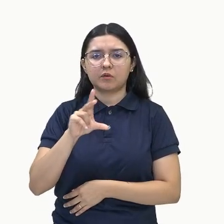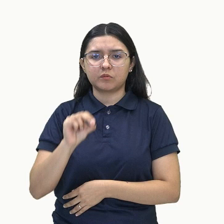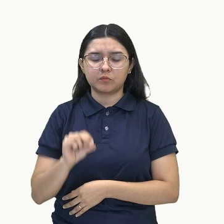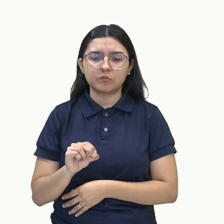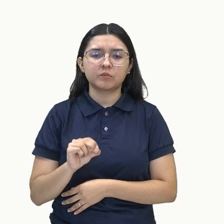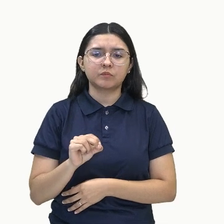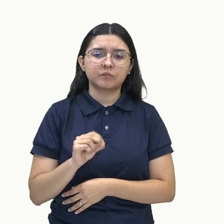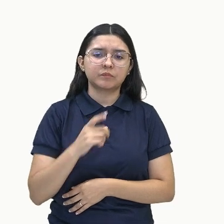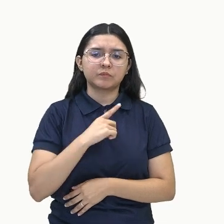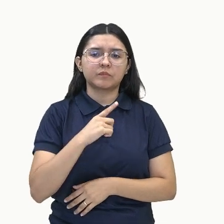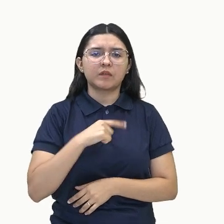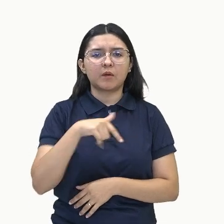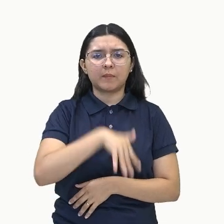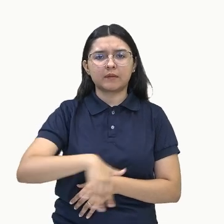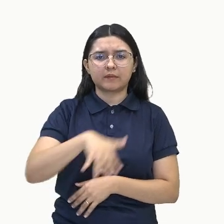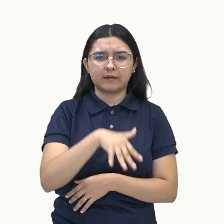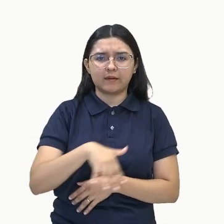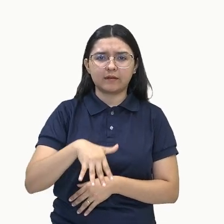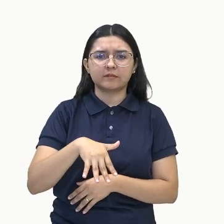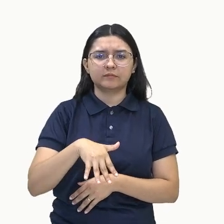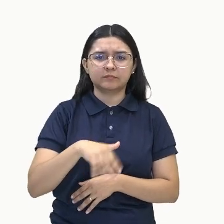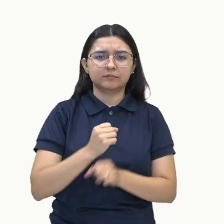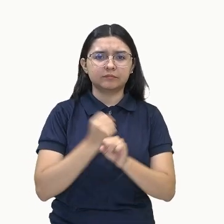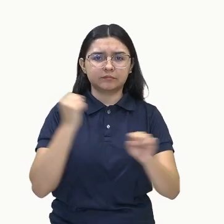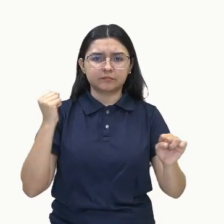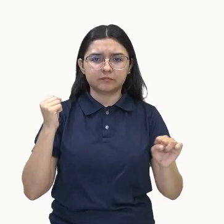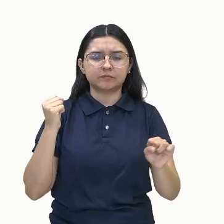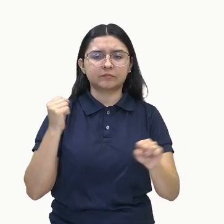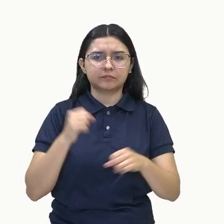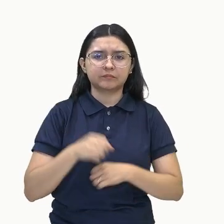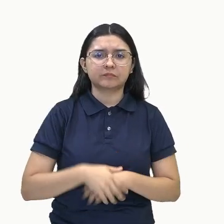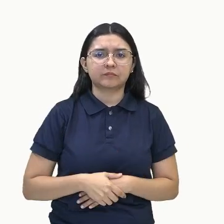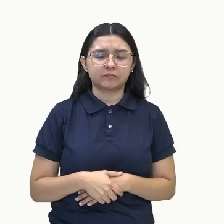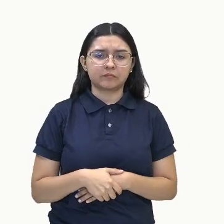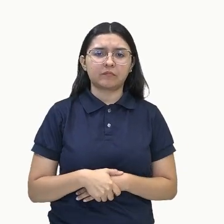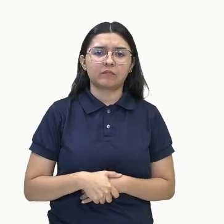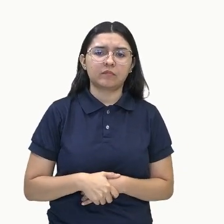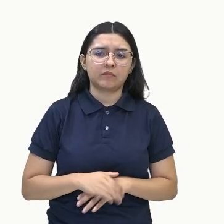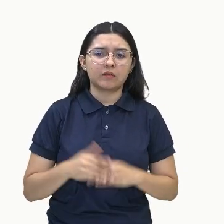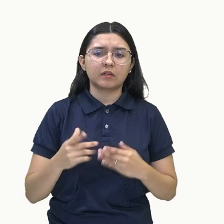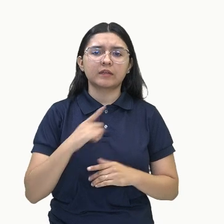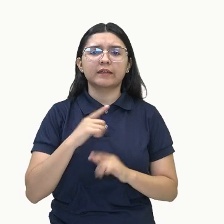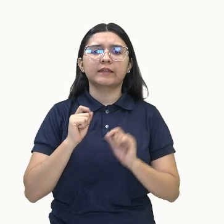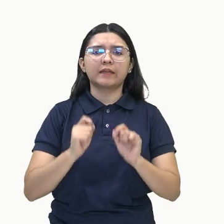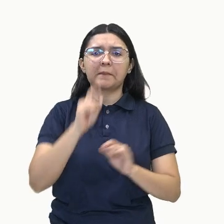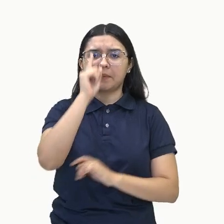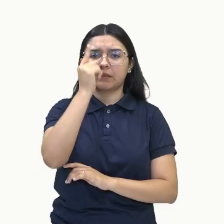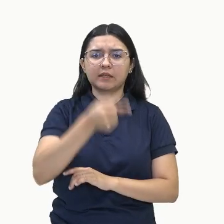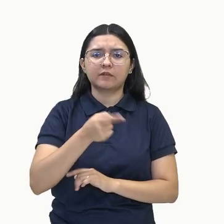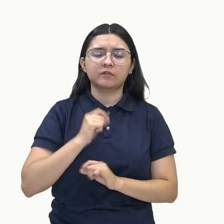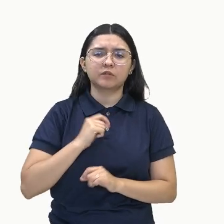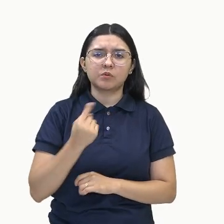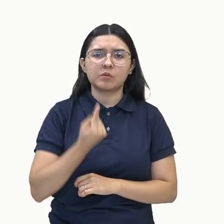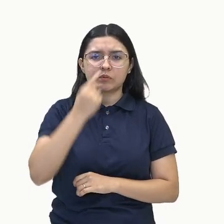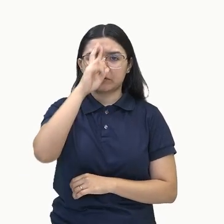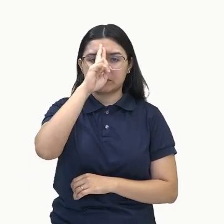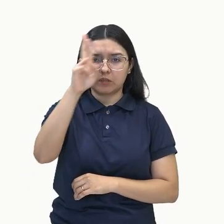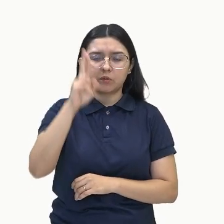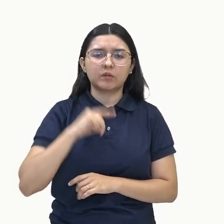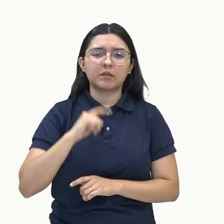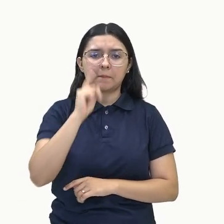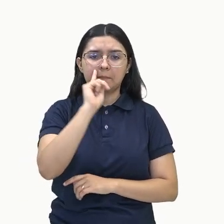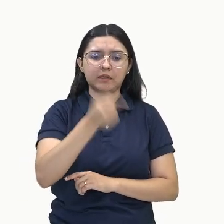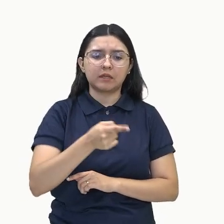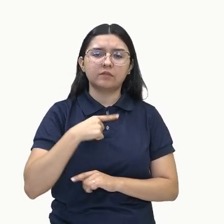um latifúndio, uma grande porção territorial, que era governada ali por um senhor. E